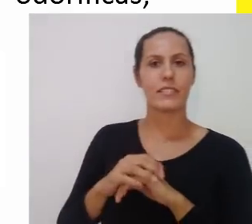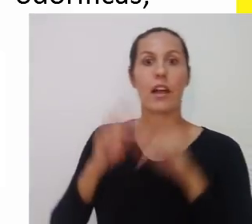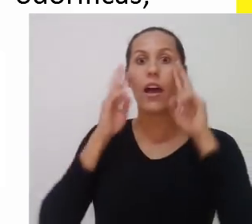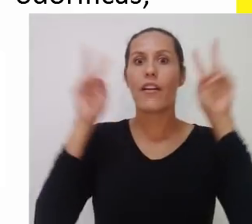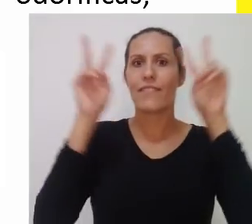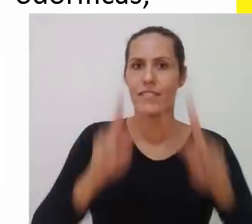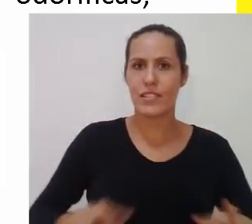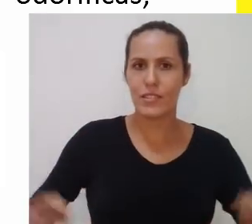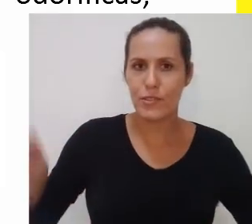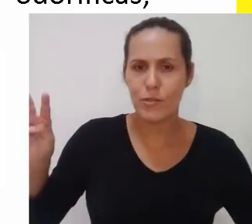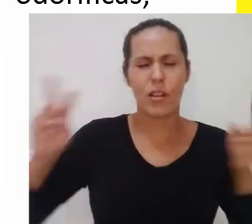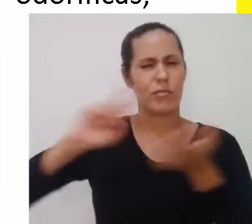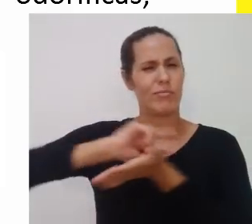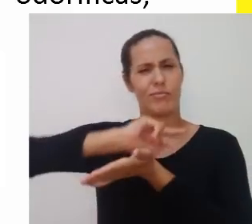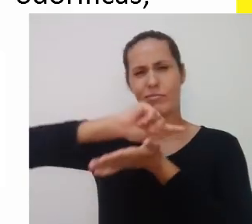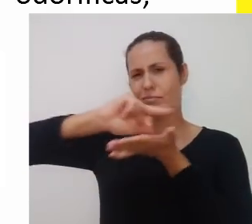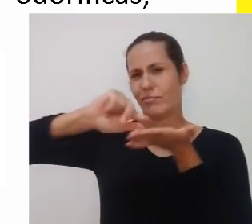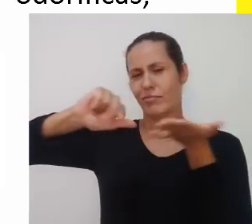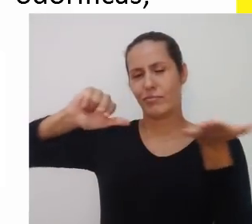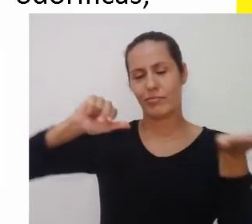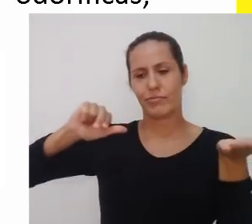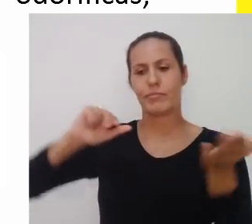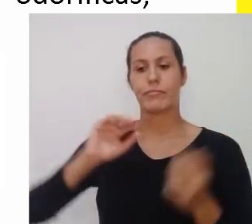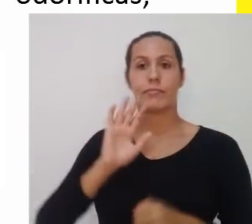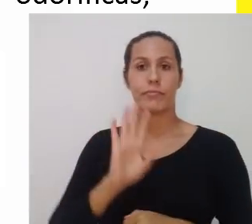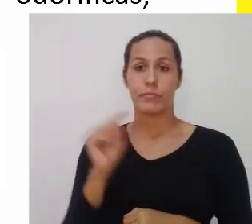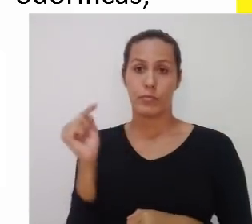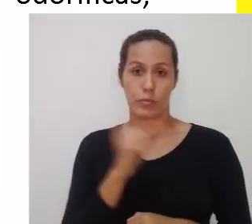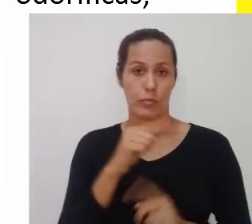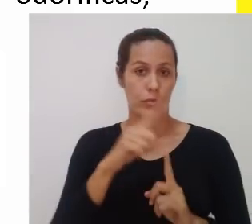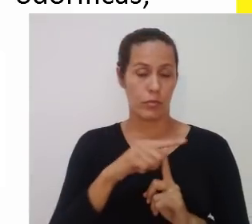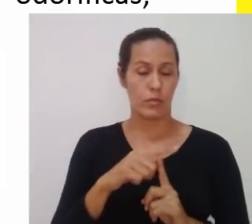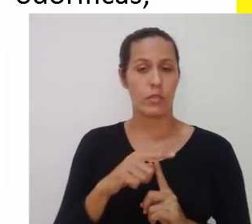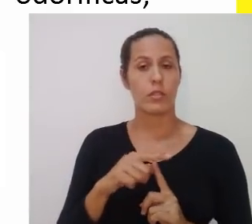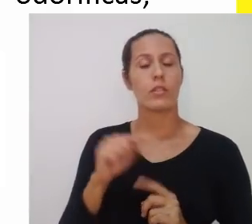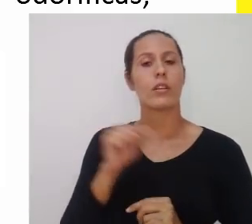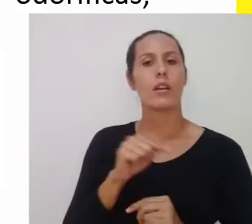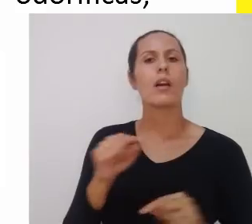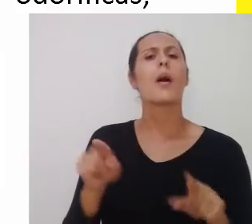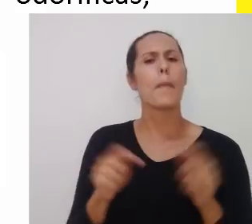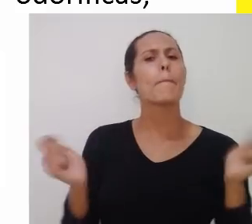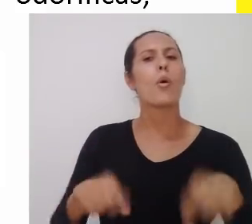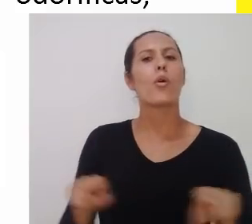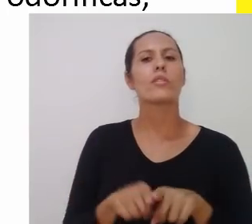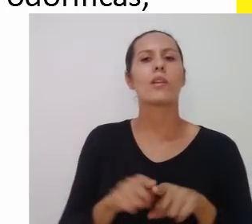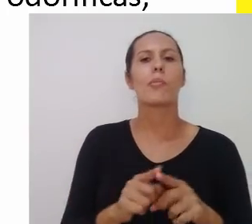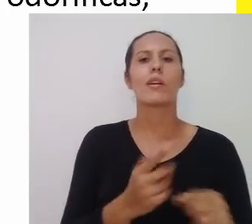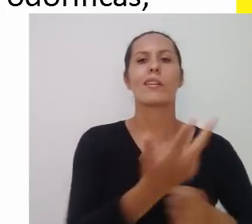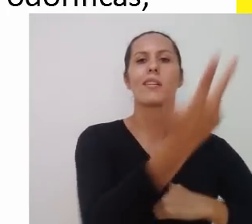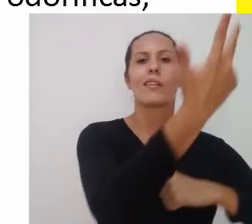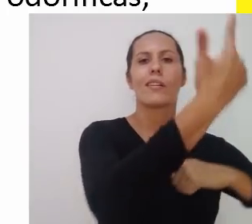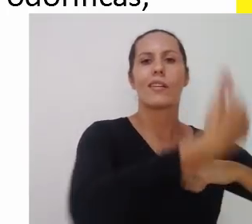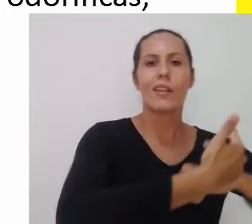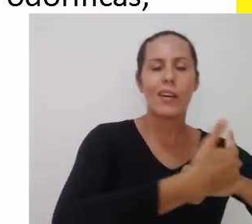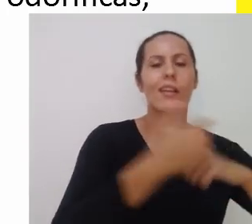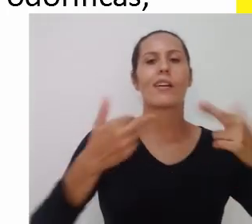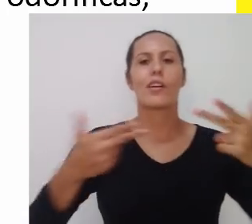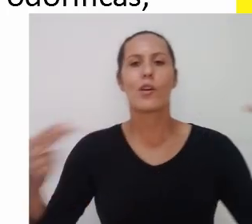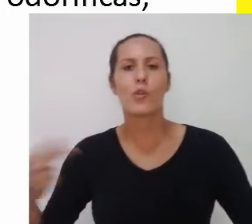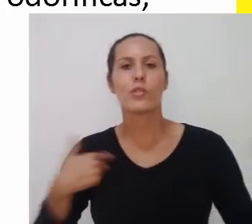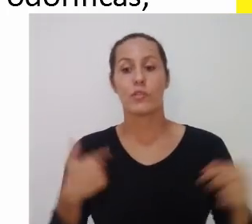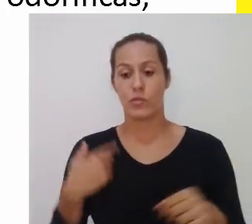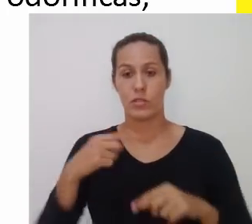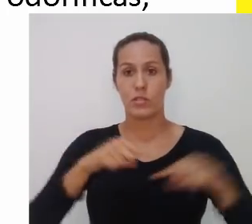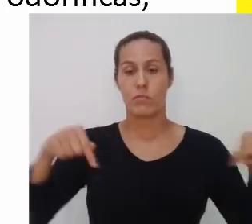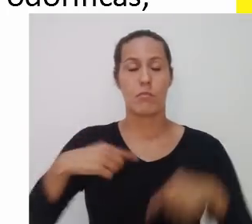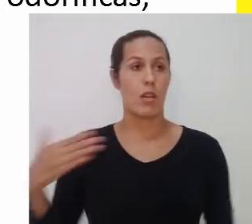escritor. Visuais, como eu disse, são as mais comuns, entre outras. Uma instalação também pode ser